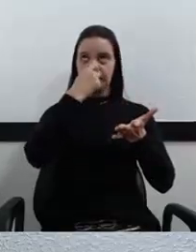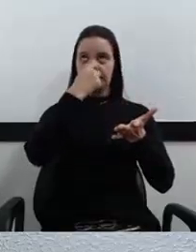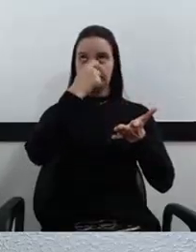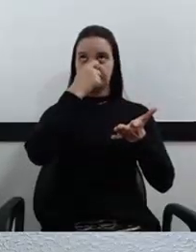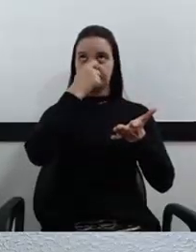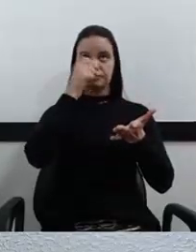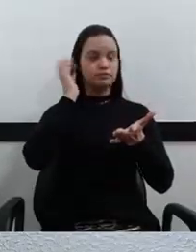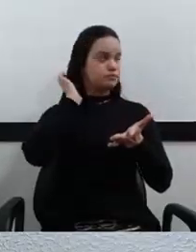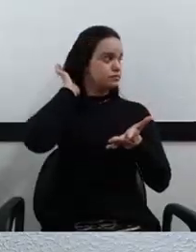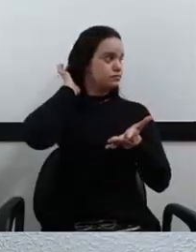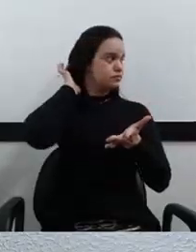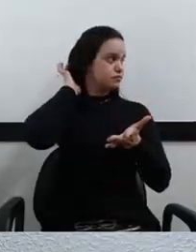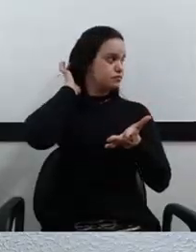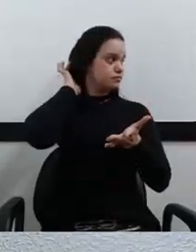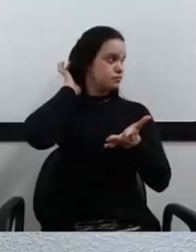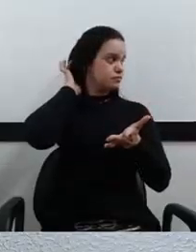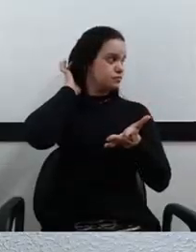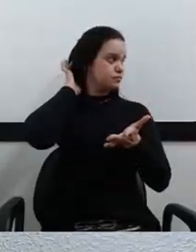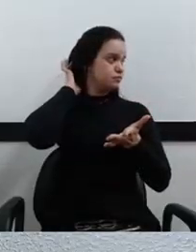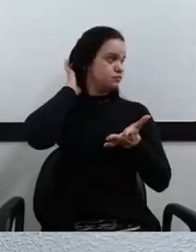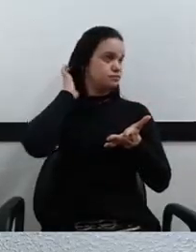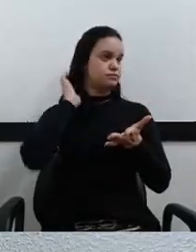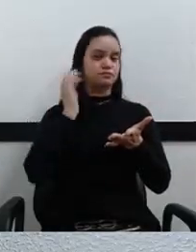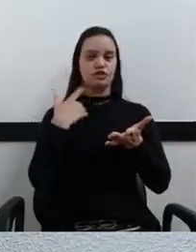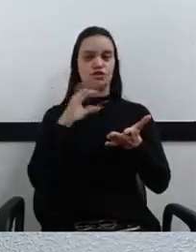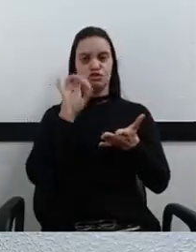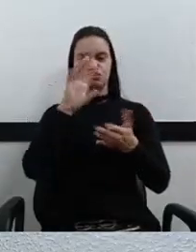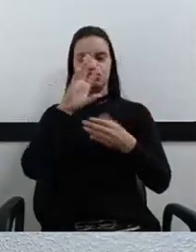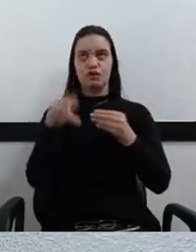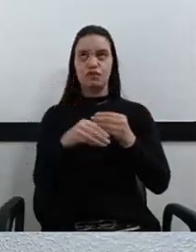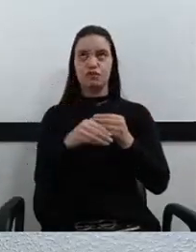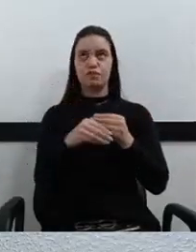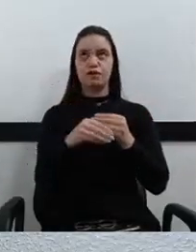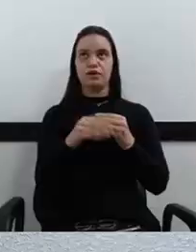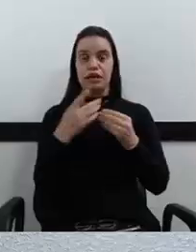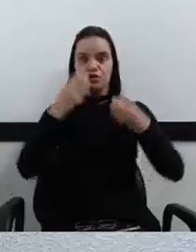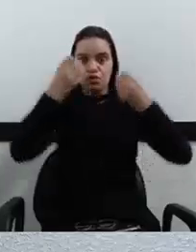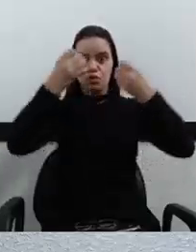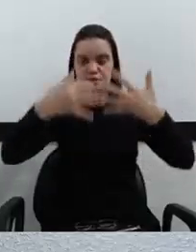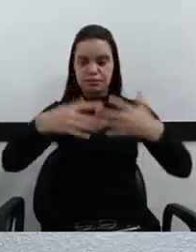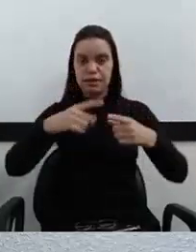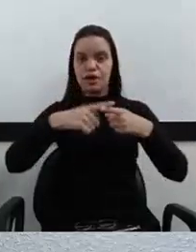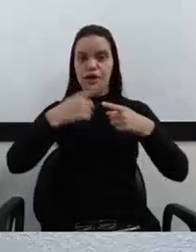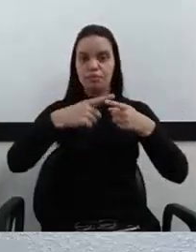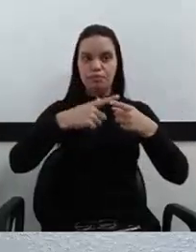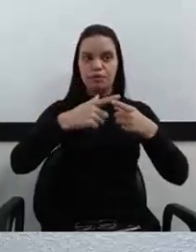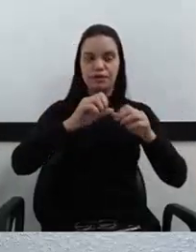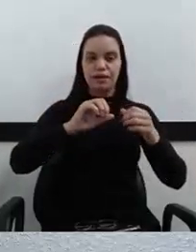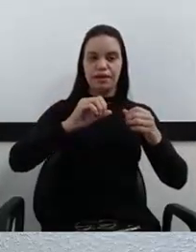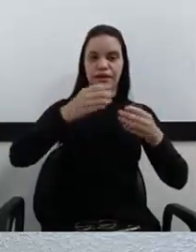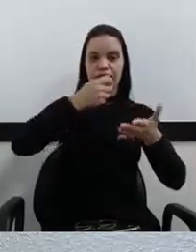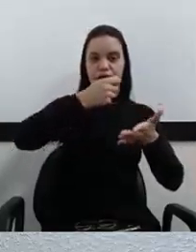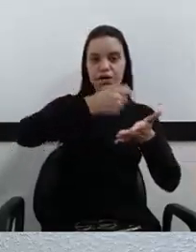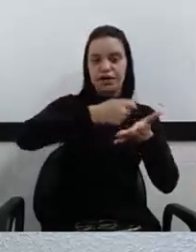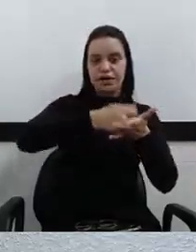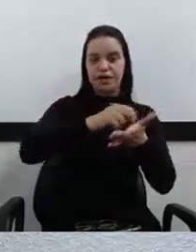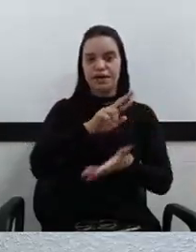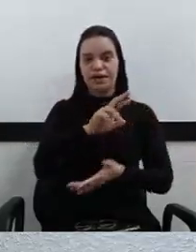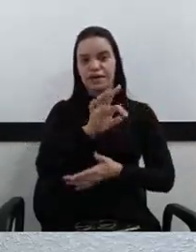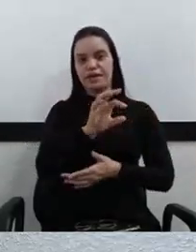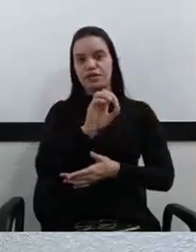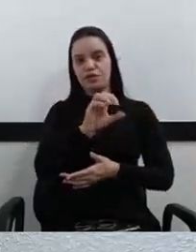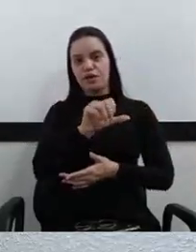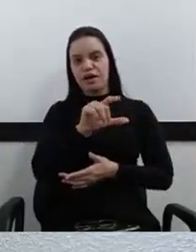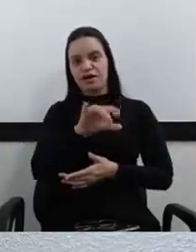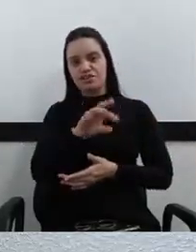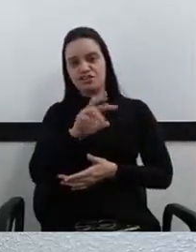falar, mas aqui não era essa minha fala, não era sobre isso. Sobre isso eu estava tranquilo. Depois eu estou tentando explicar por que uma coisa vai ser considerada retroativa e por que a outra